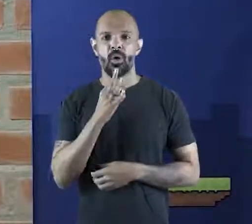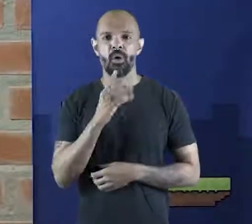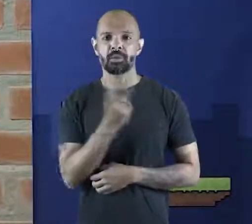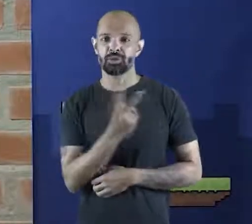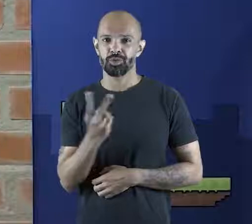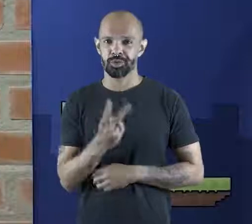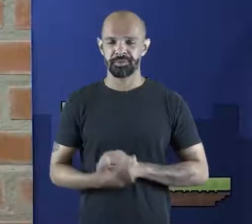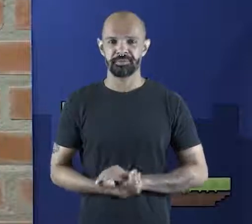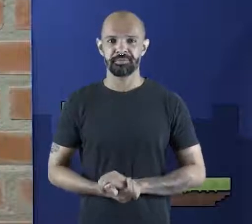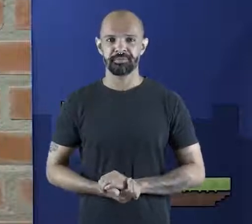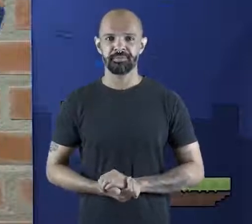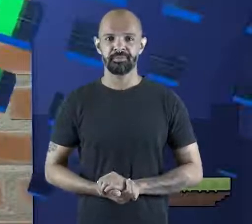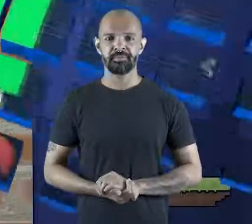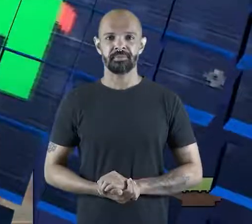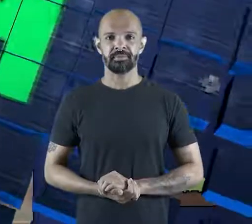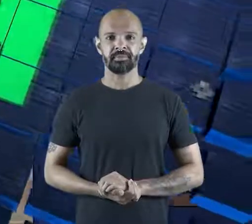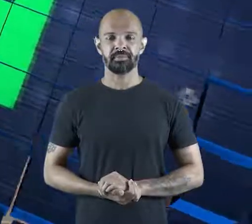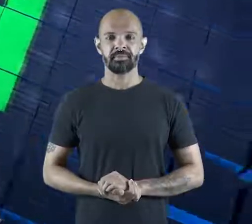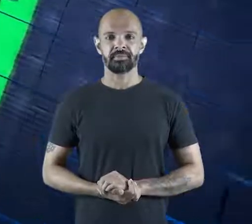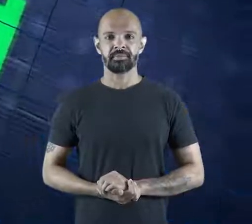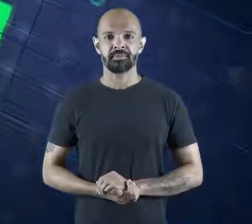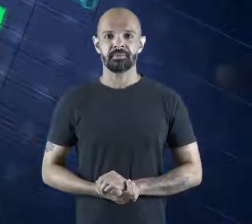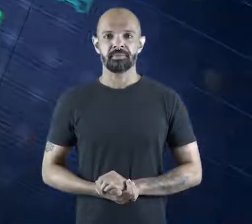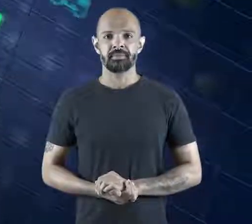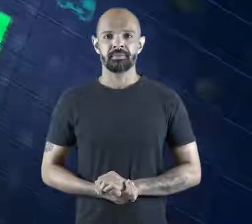sobre esses dois caras aí.